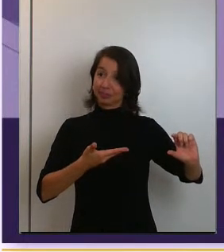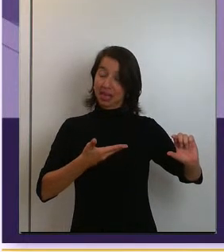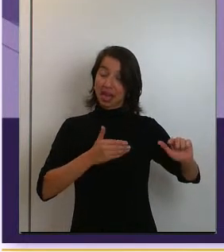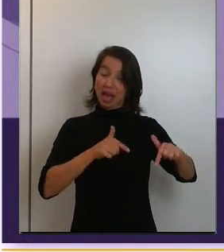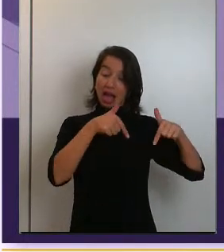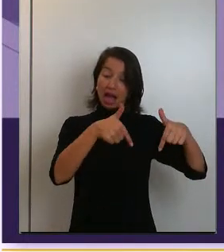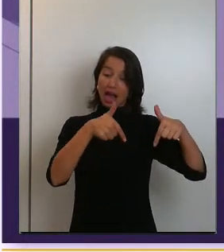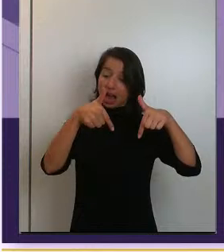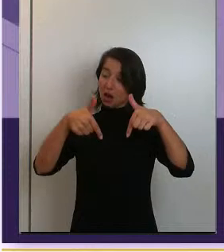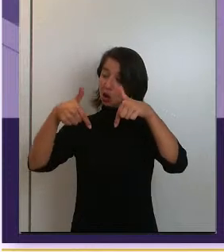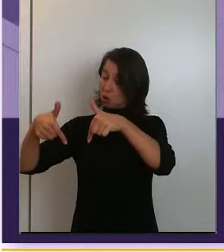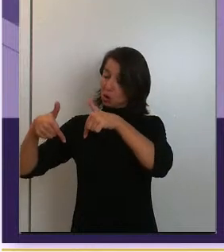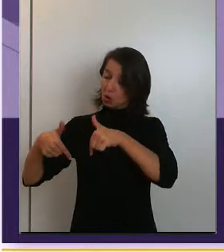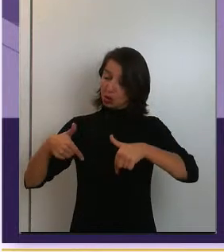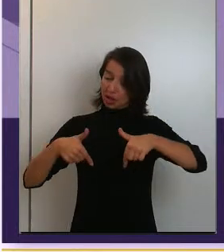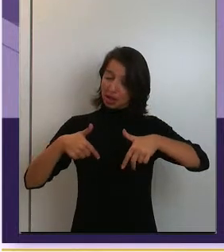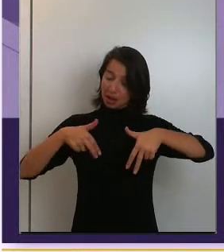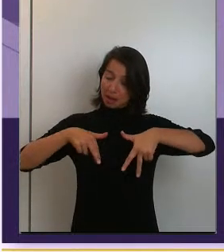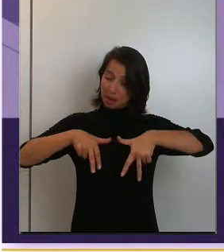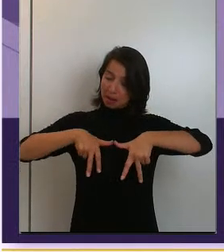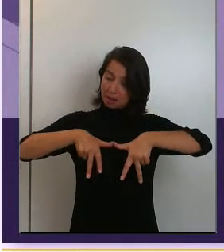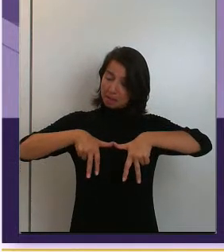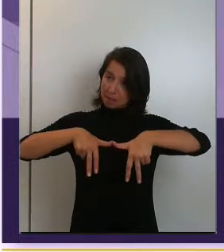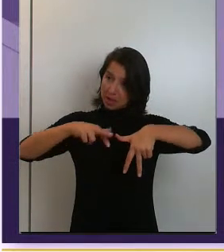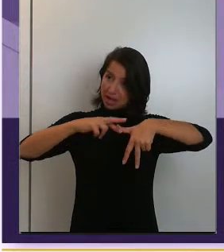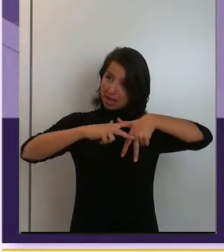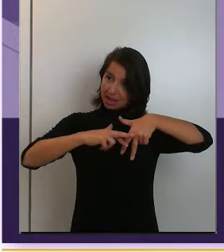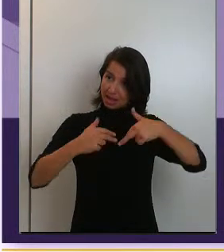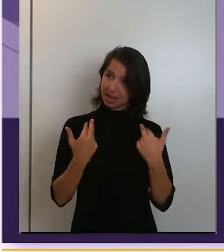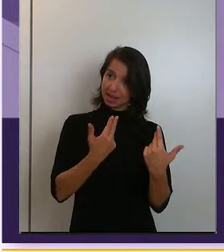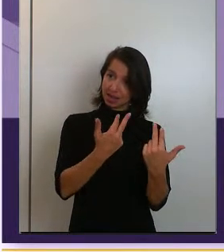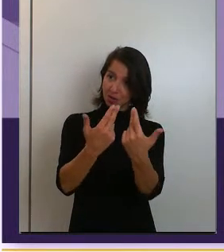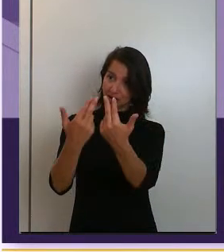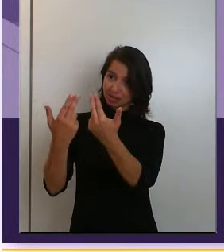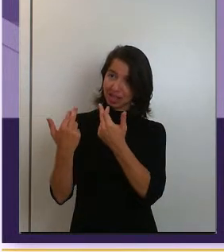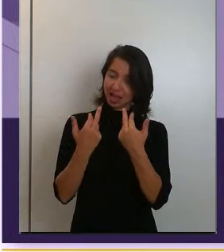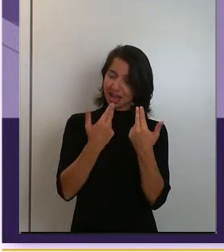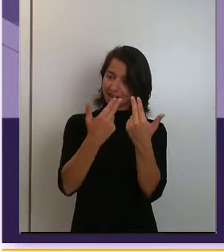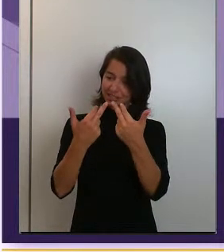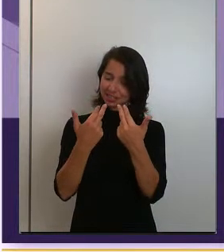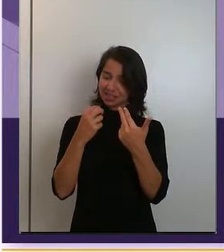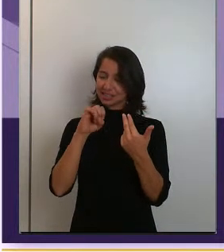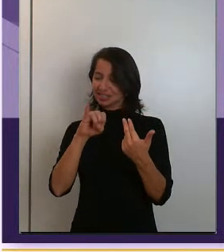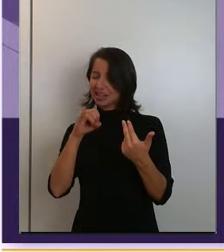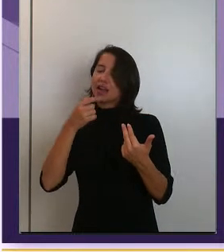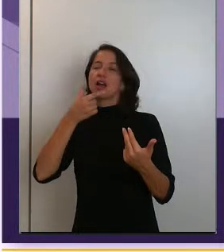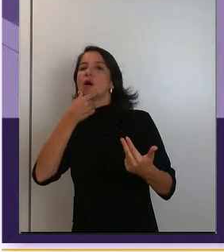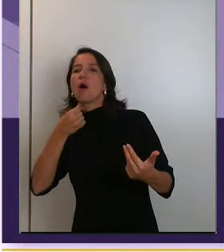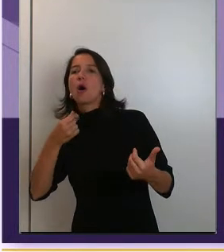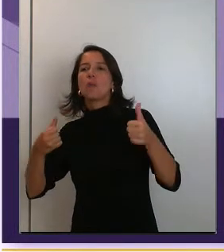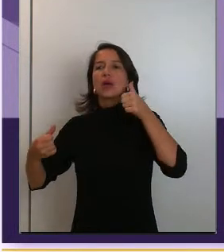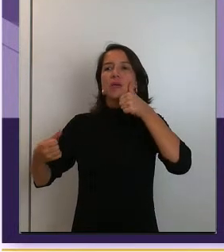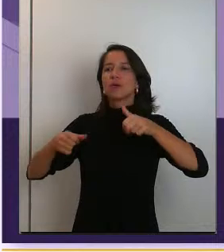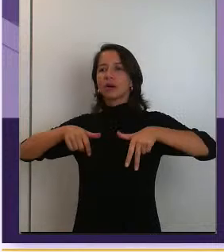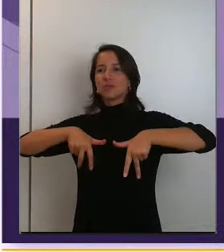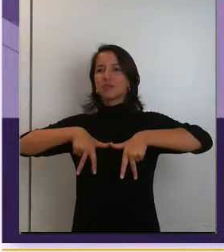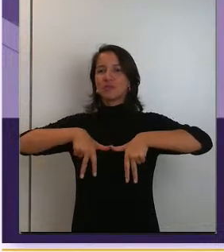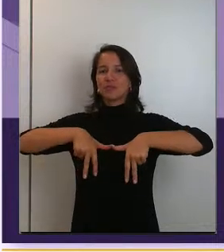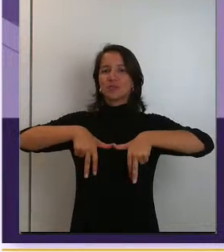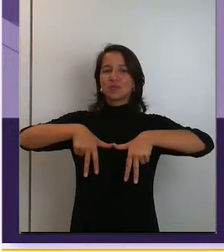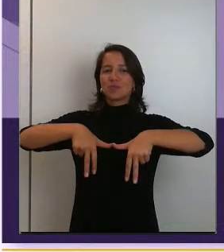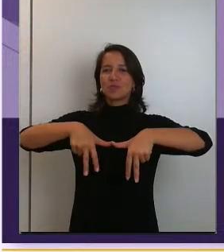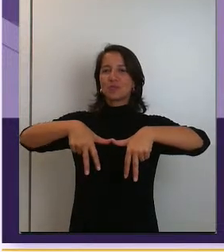gênero não pode ser vencida se os homens não caminharem com as mulheres. somos parte responsável pelo